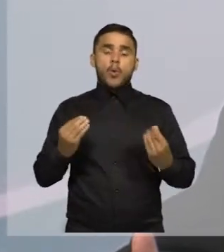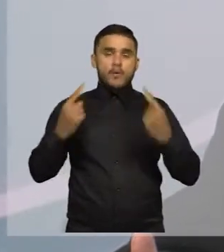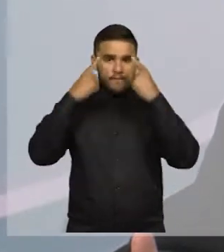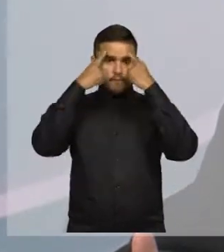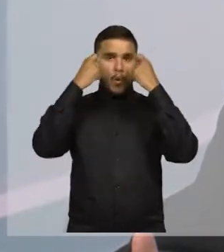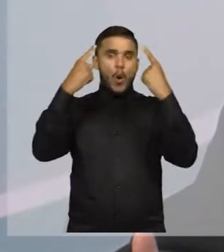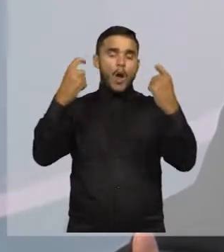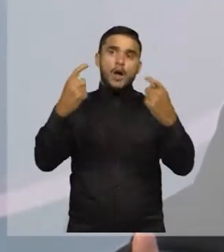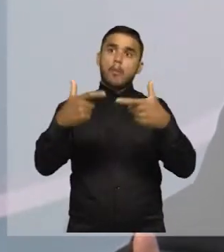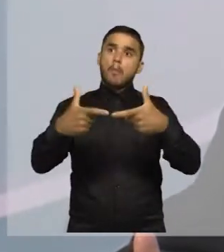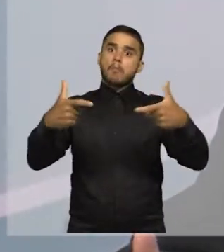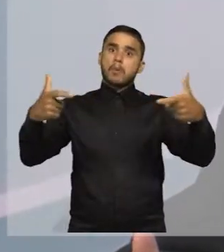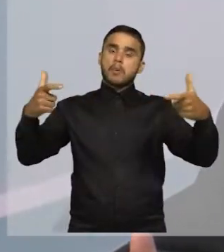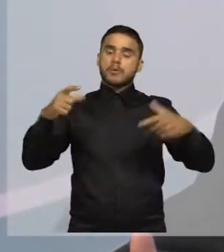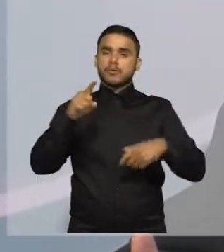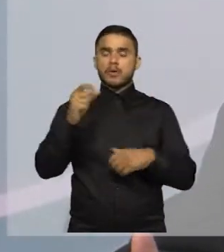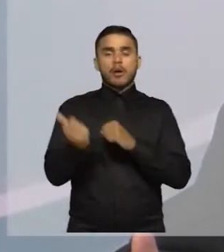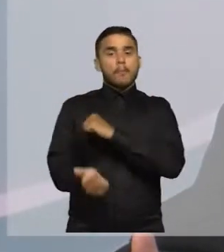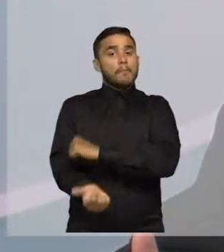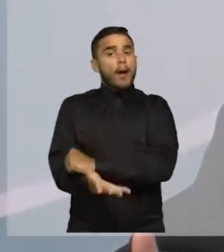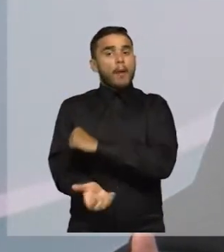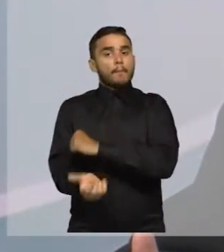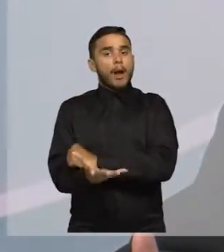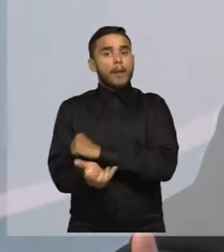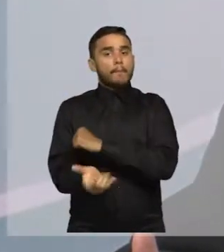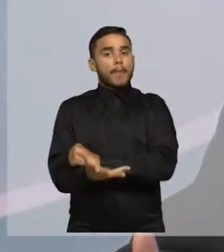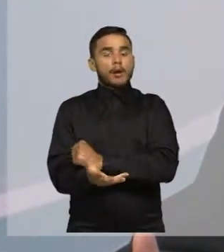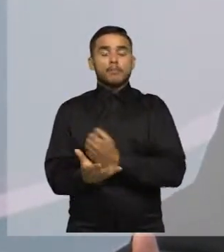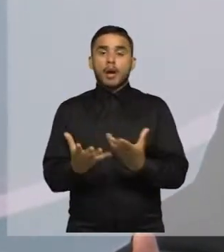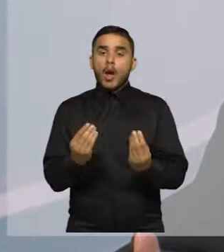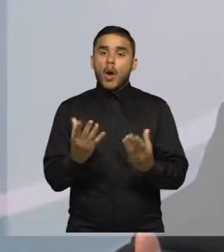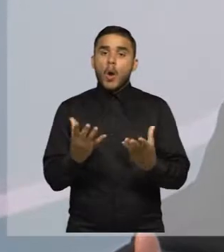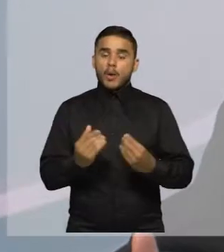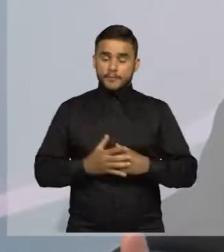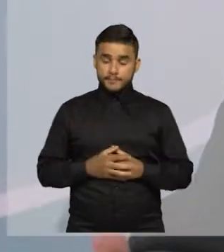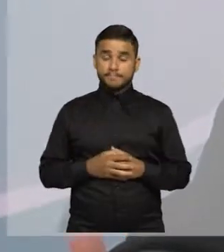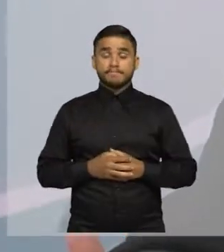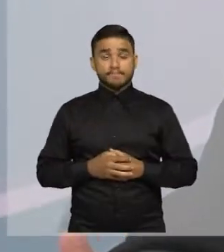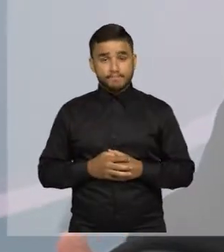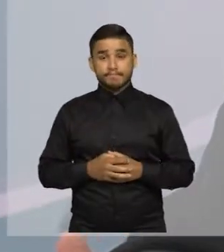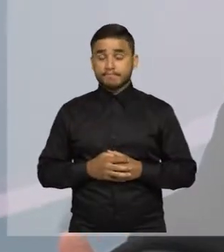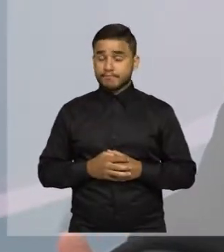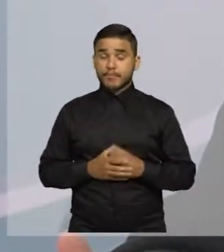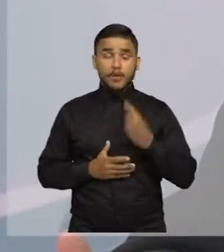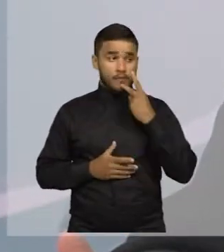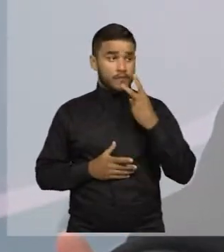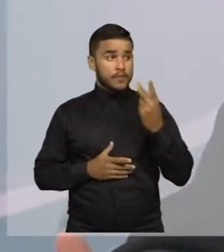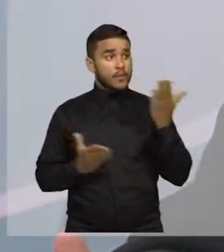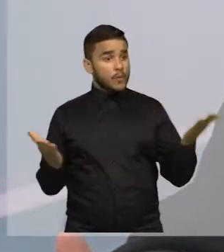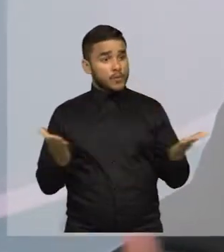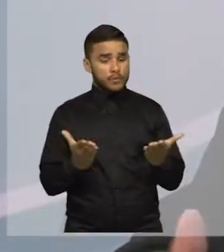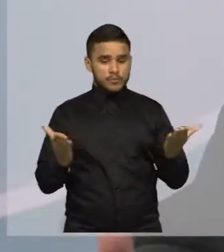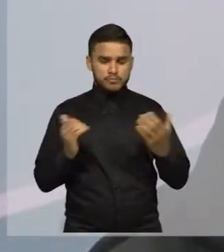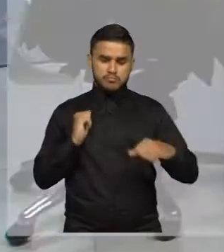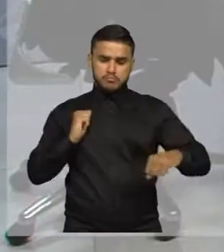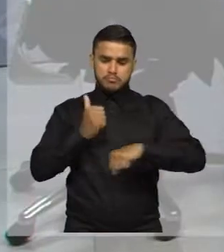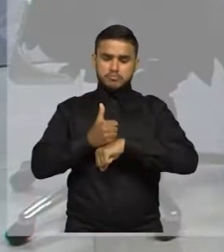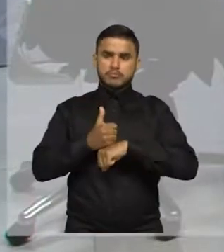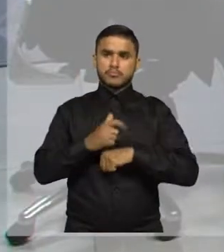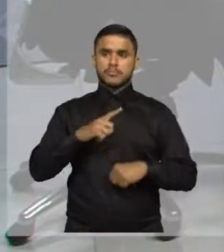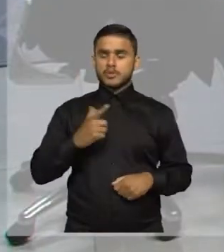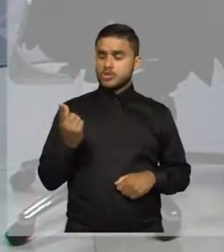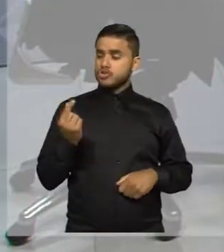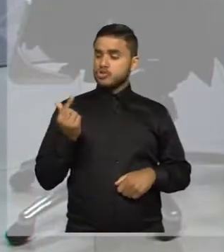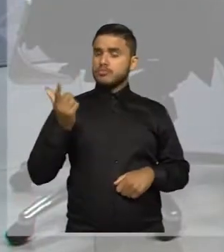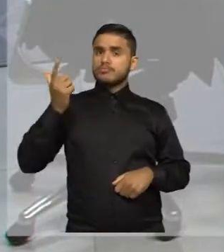muita violência, de muita corrupção. Tanto que você veja, hoje, Roberto, entre os eleitos no